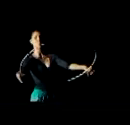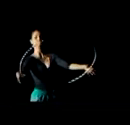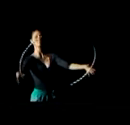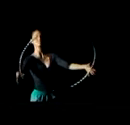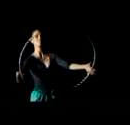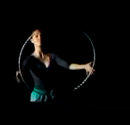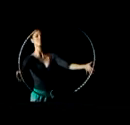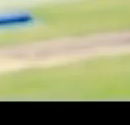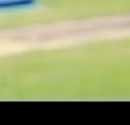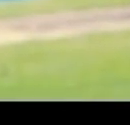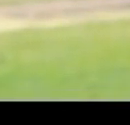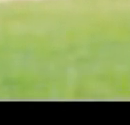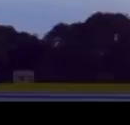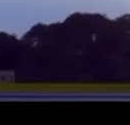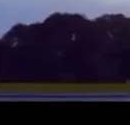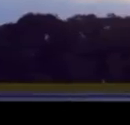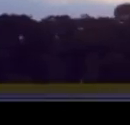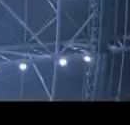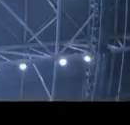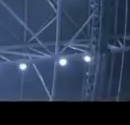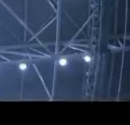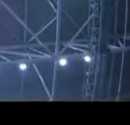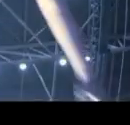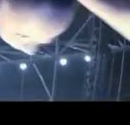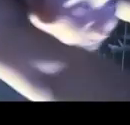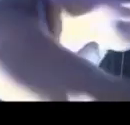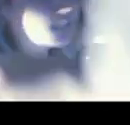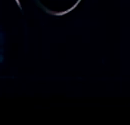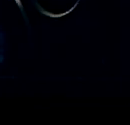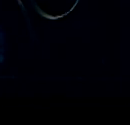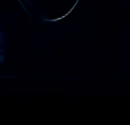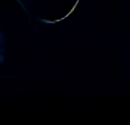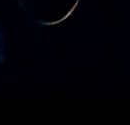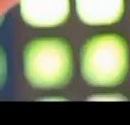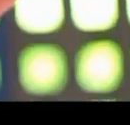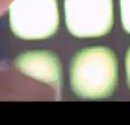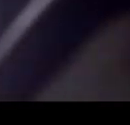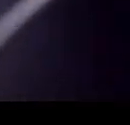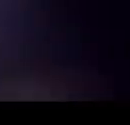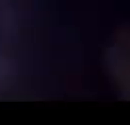O trabalho continua. O país está vivendo uma grande virada esportiva.